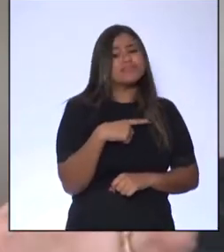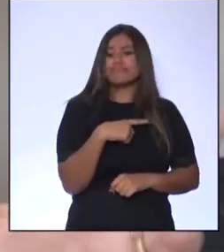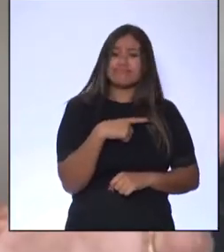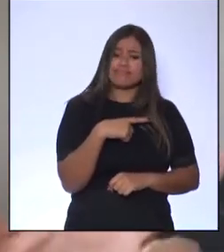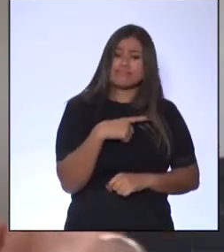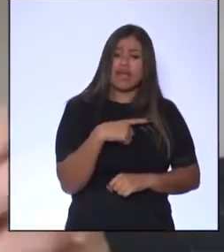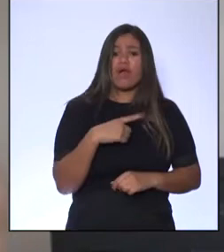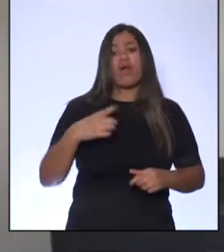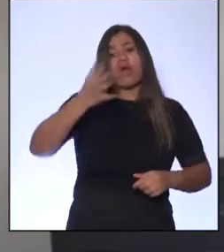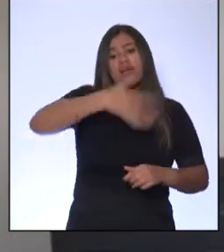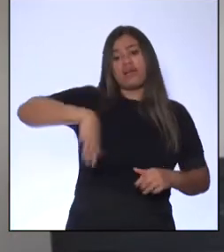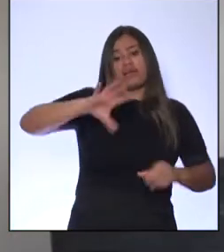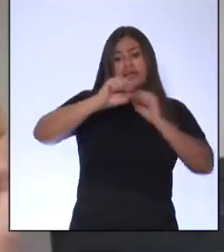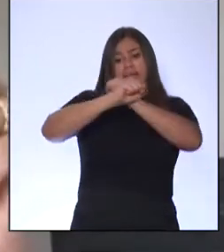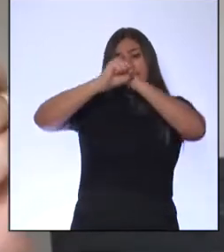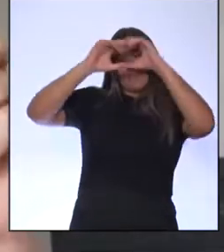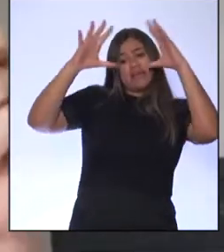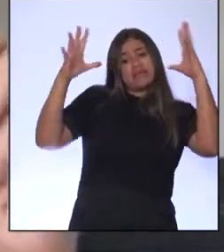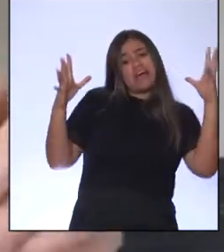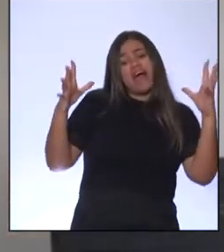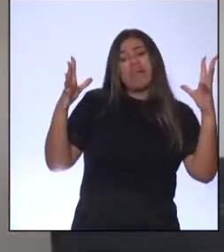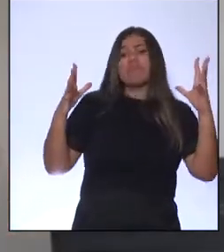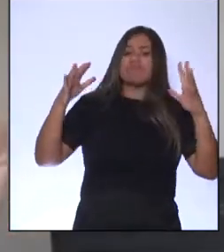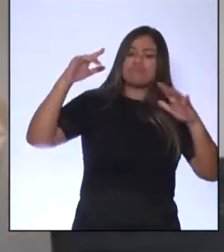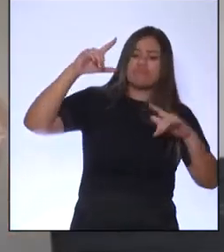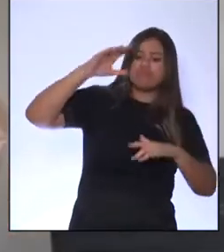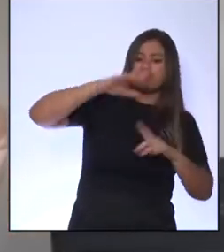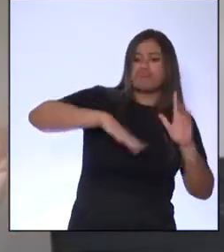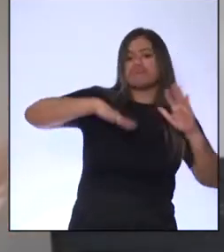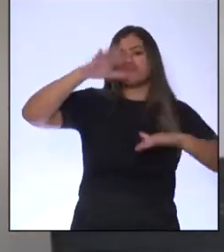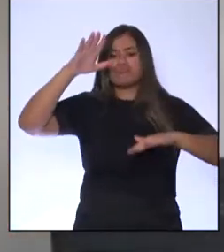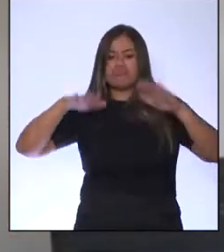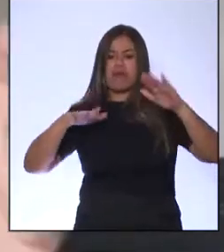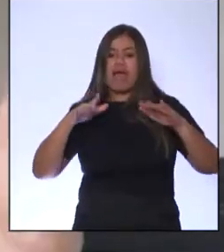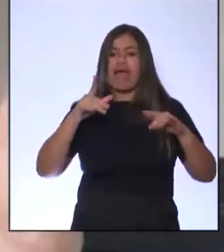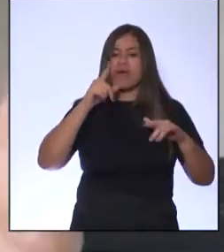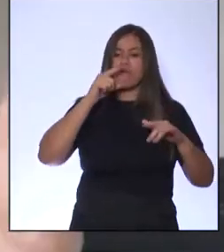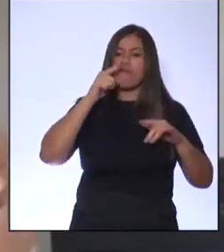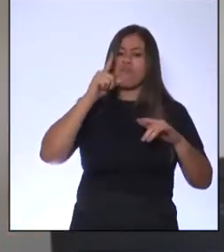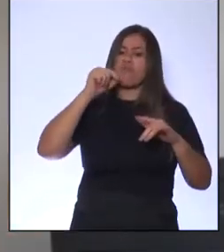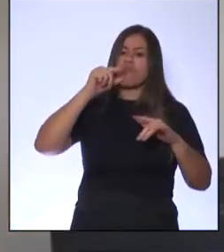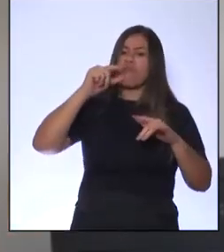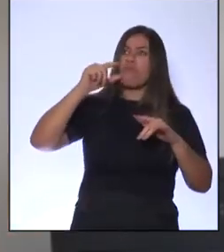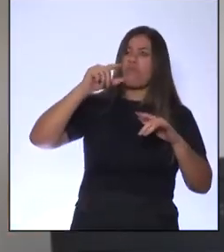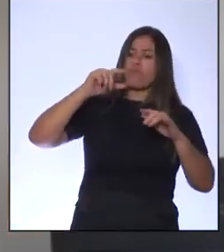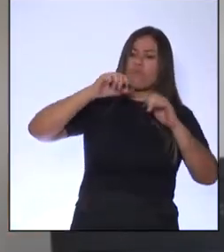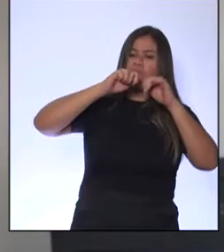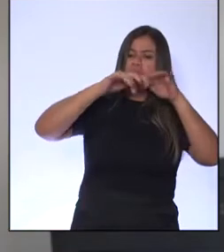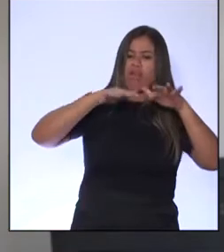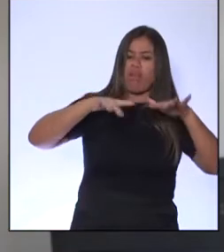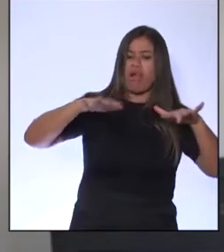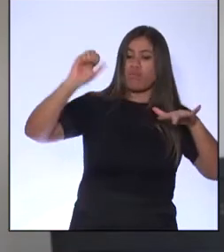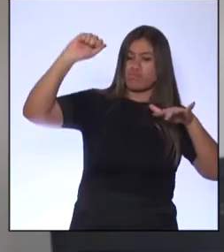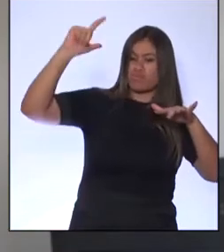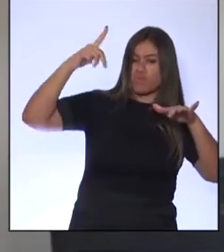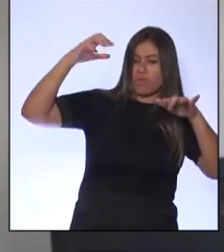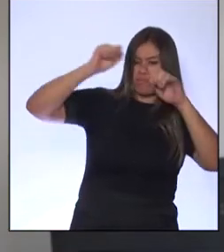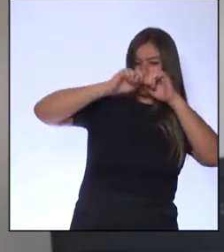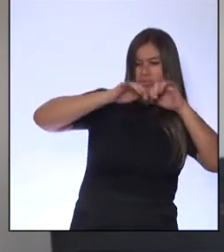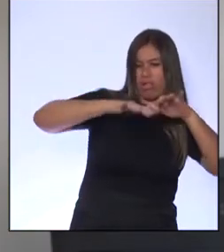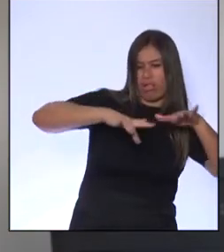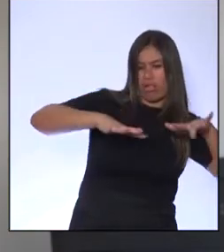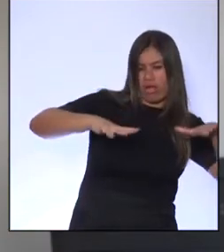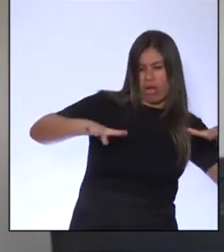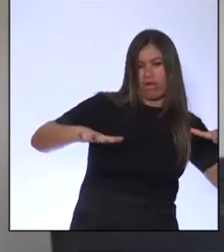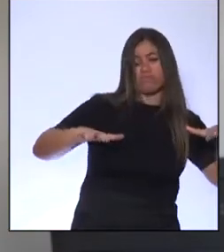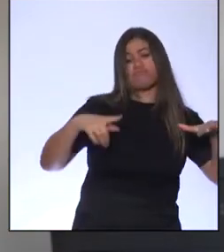imaginava coisas como a desigualdade, o aquecimento global, esses problemas todos, a gente queria dar encaminhamento